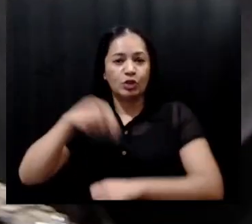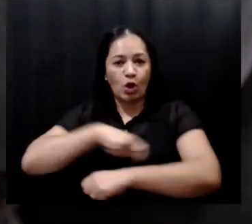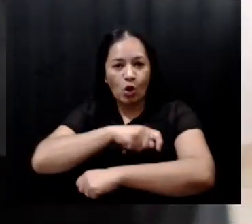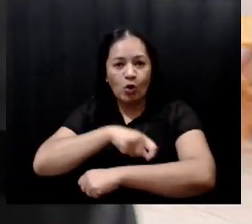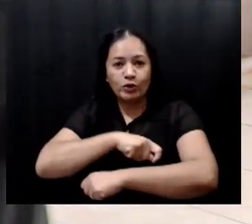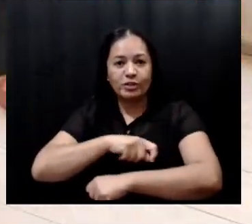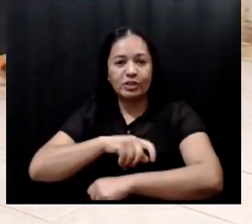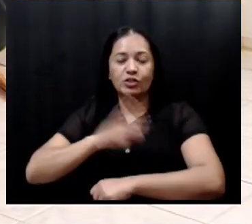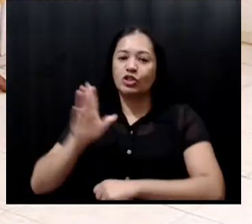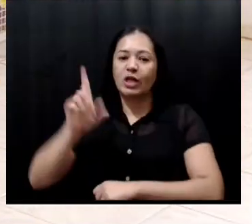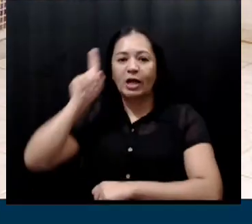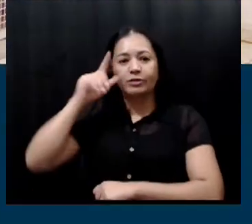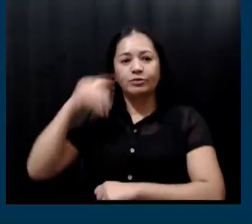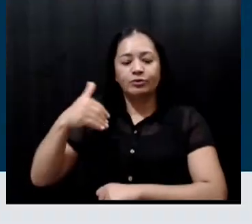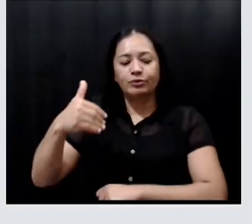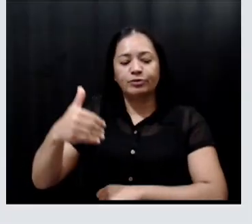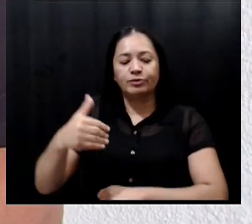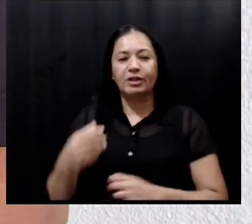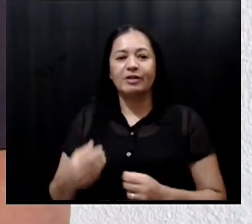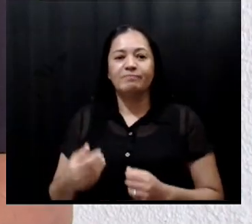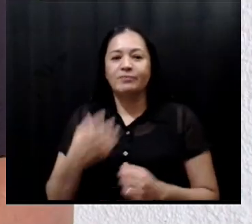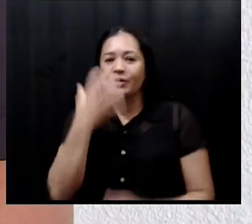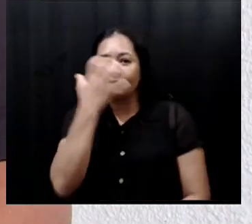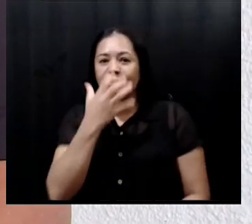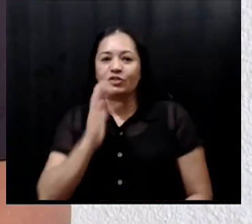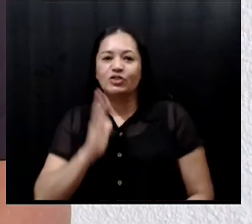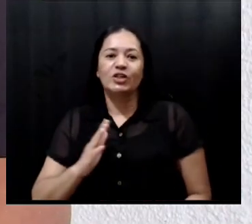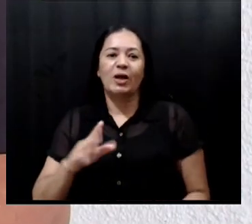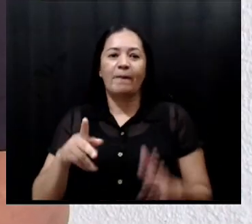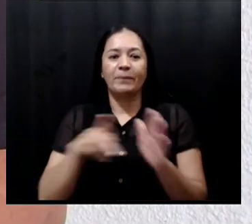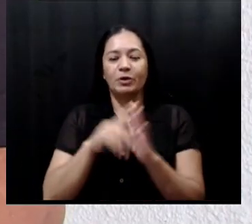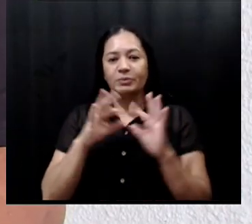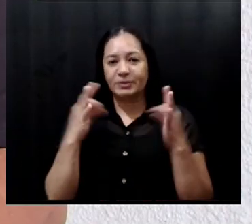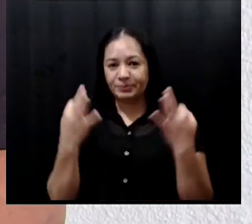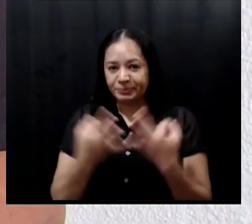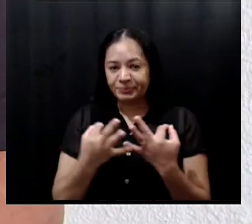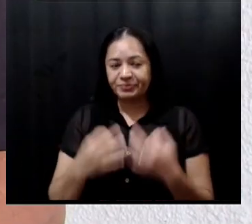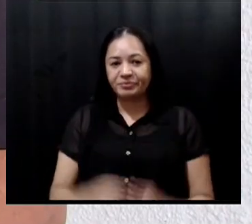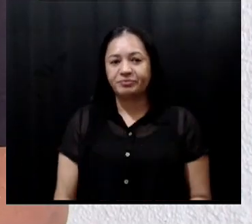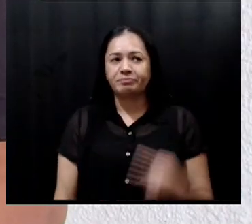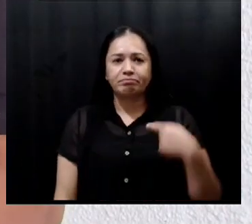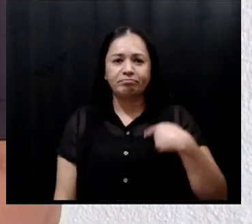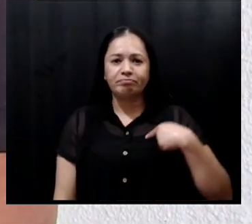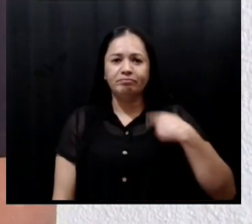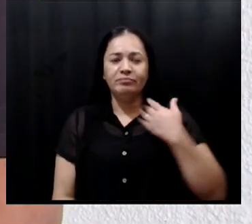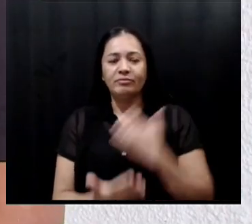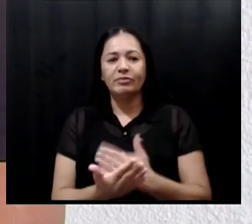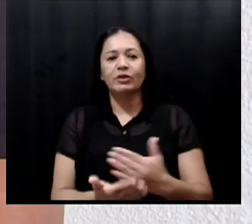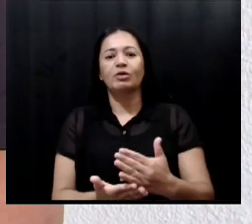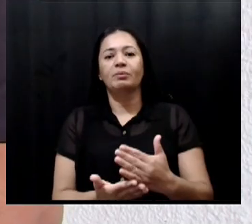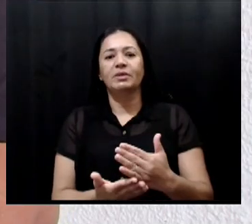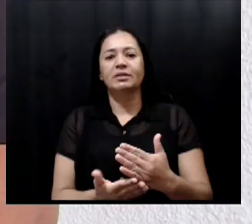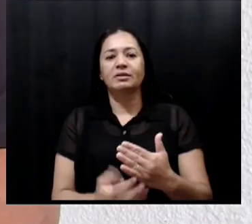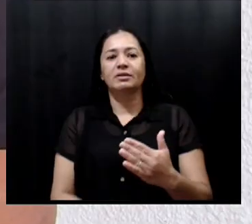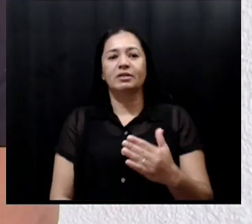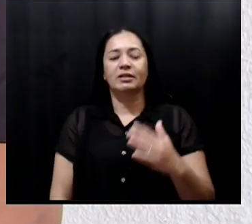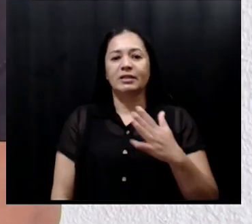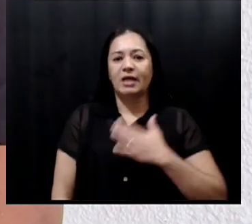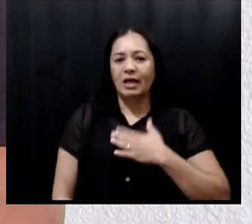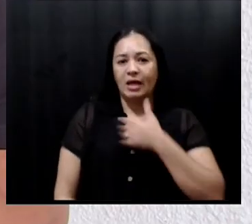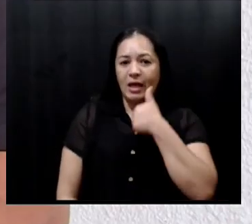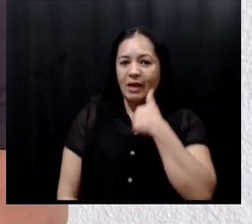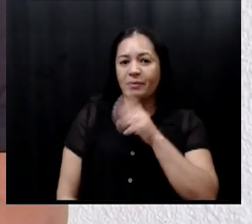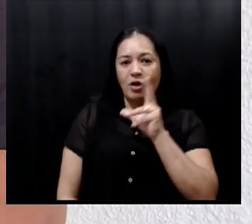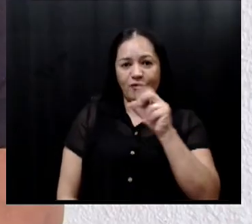e vem de uma paixão de família. Eu comecei muito através da minha avó, que a